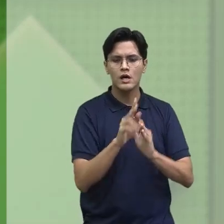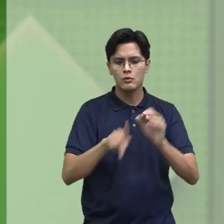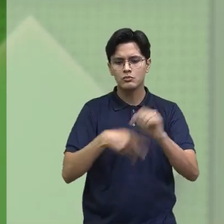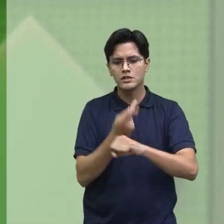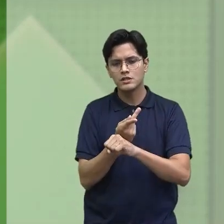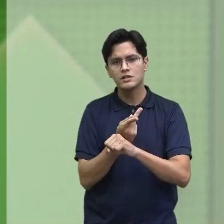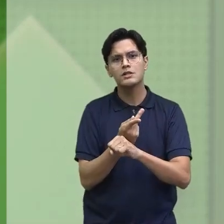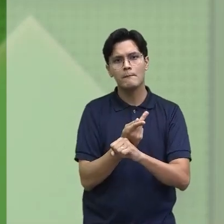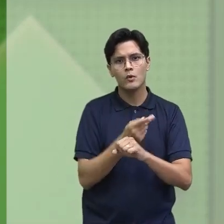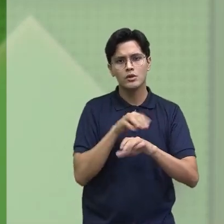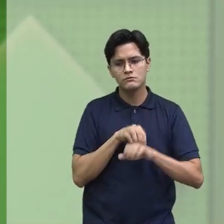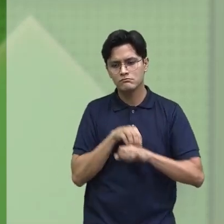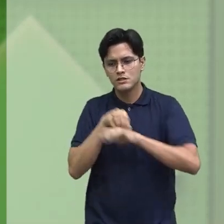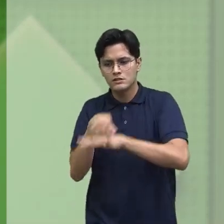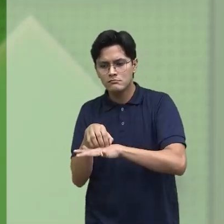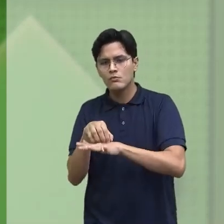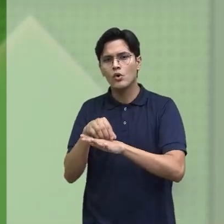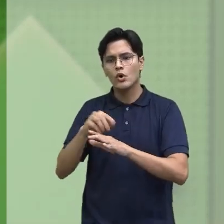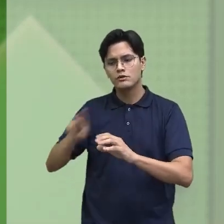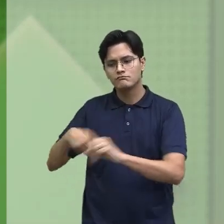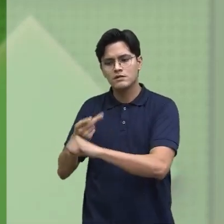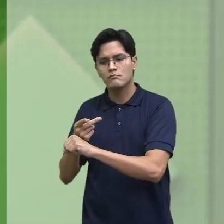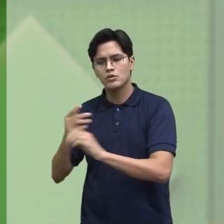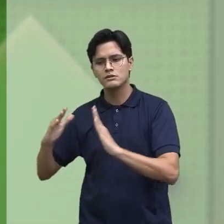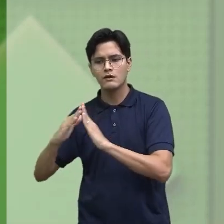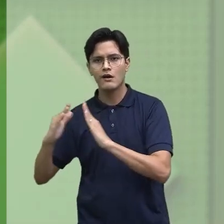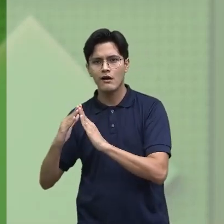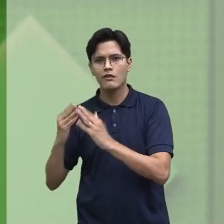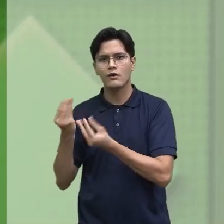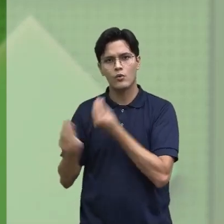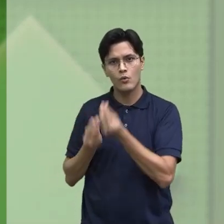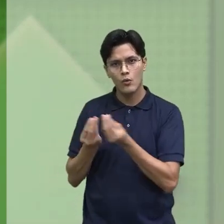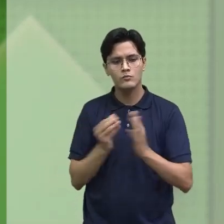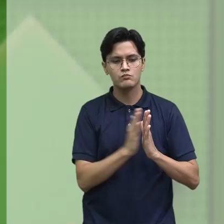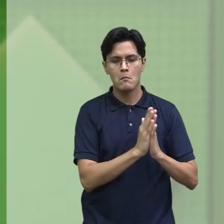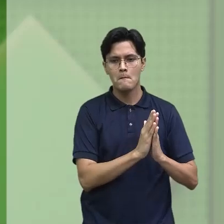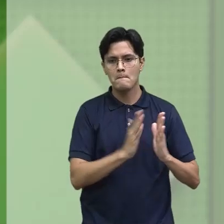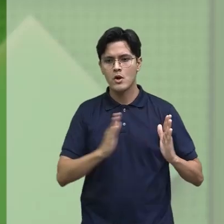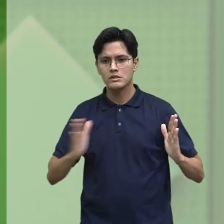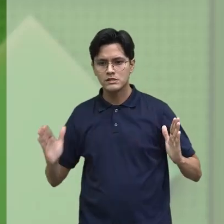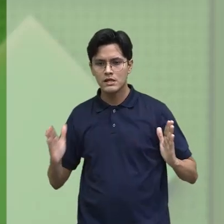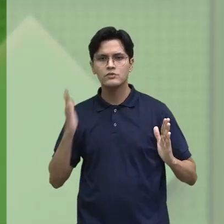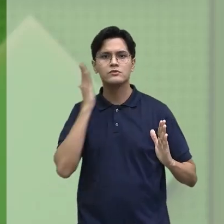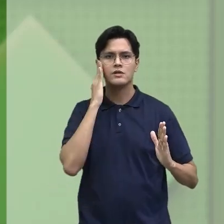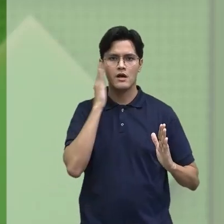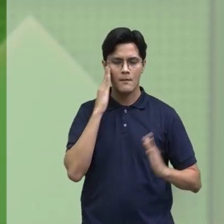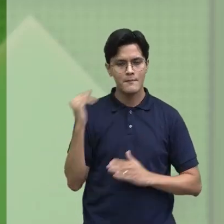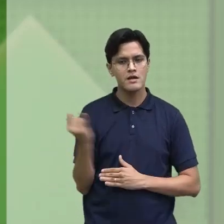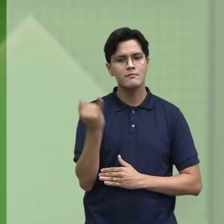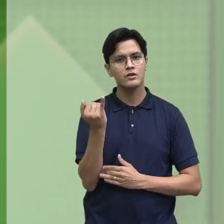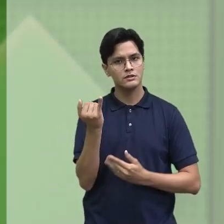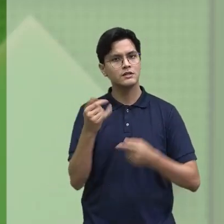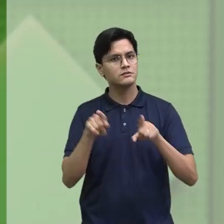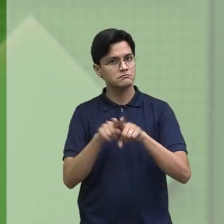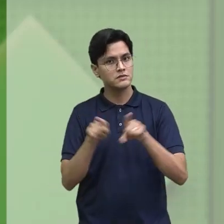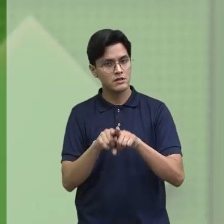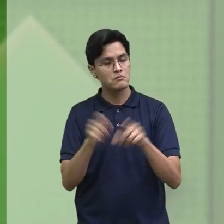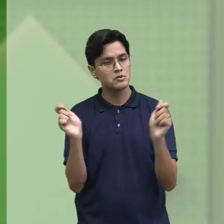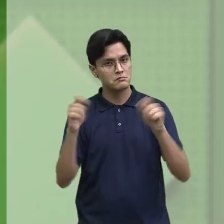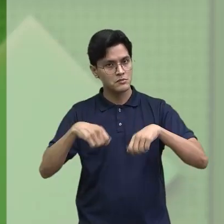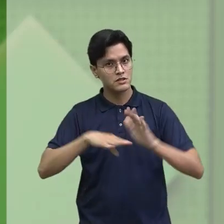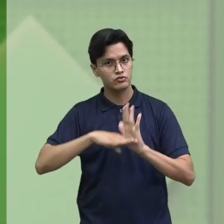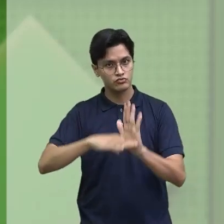esterilização? Será que esse alimento está livre, então, de micro-organismos, né? Então, serve para a gente pensar e ajuda a escolher aí os alimentos.